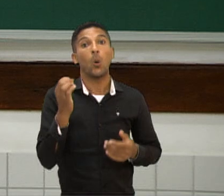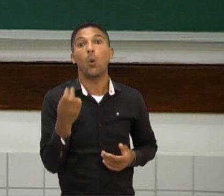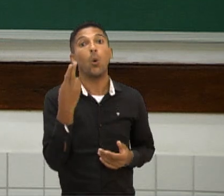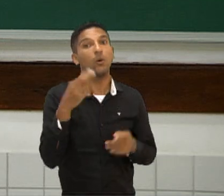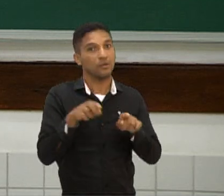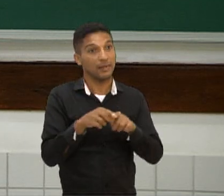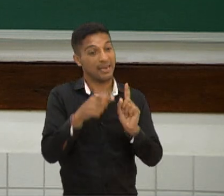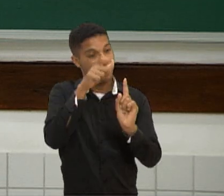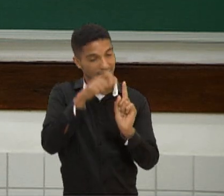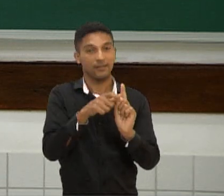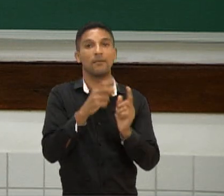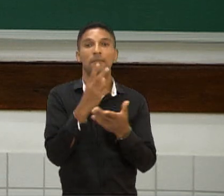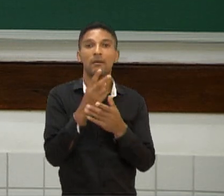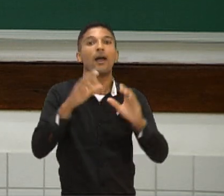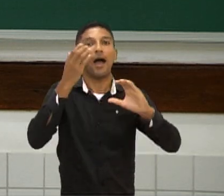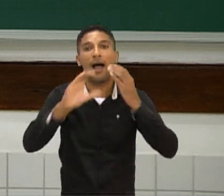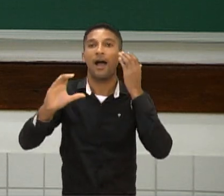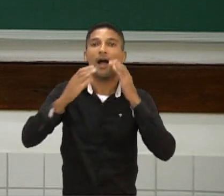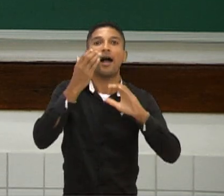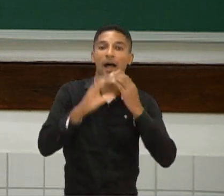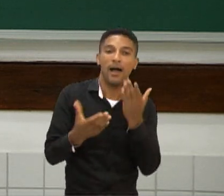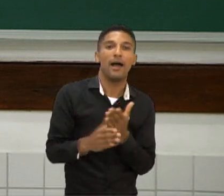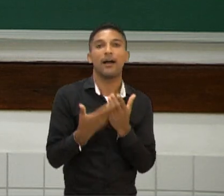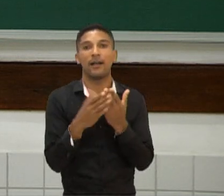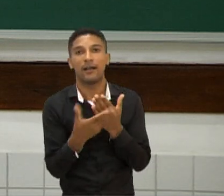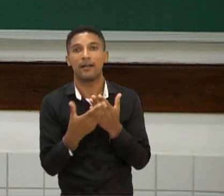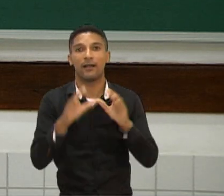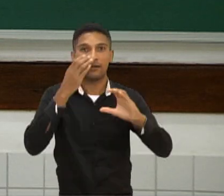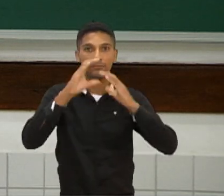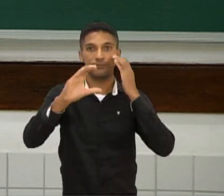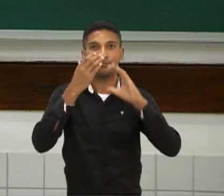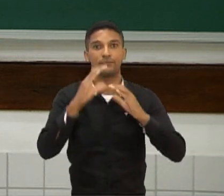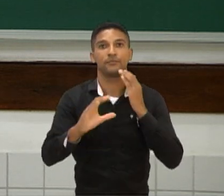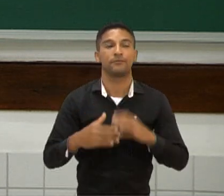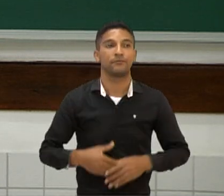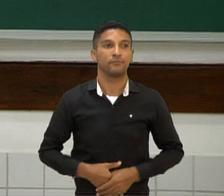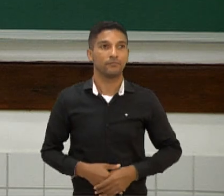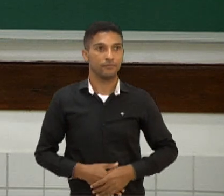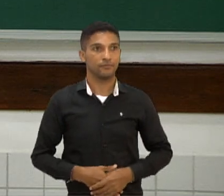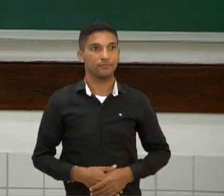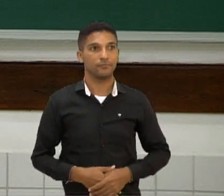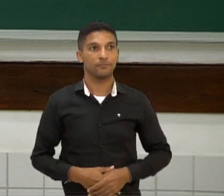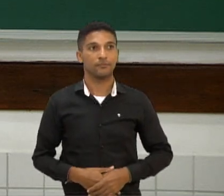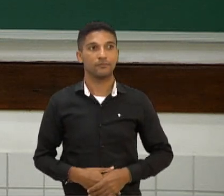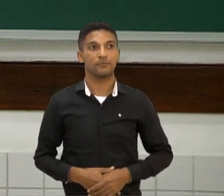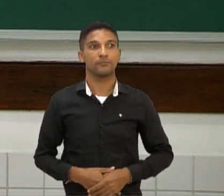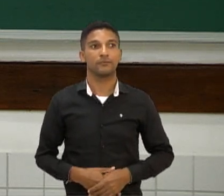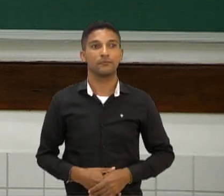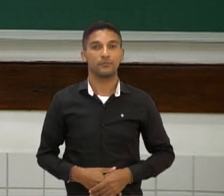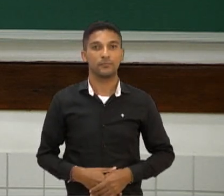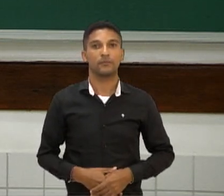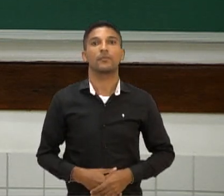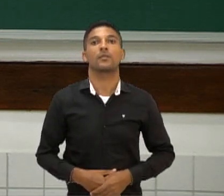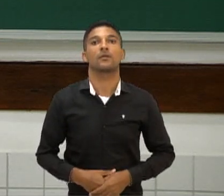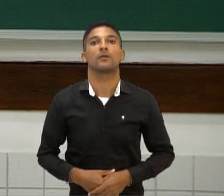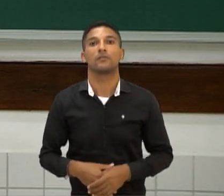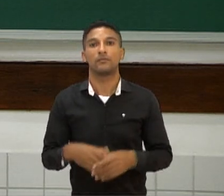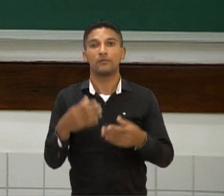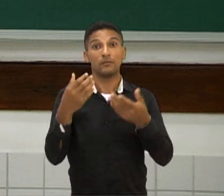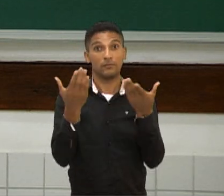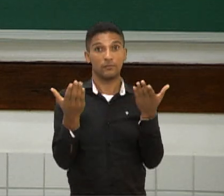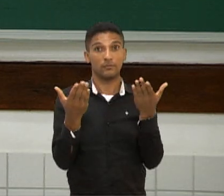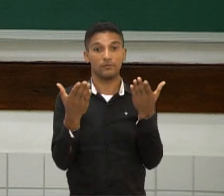arte, que a arte ela envolve muitas matérias diferentes, então isso daqui está até na forma da gente falar. A gente